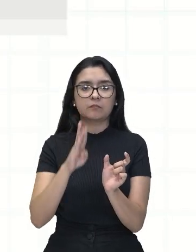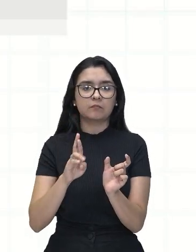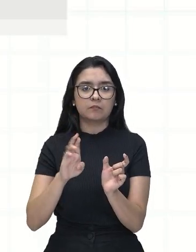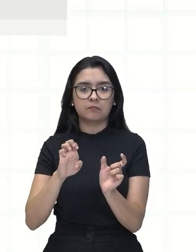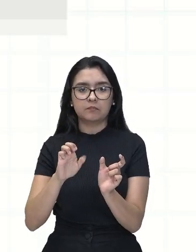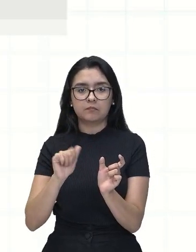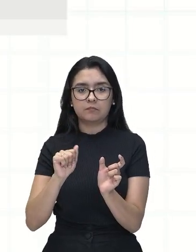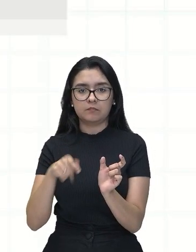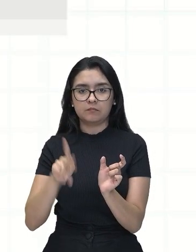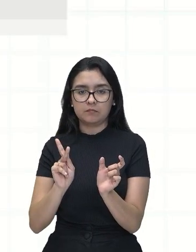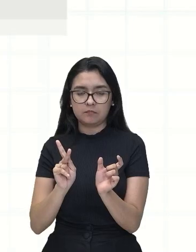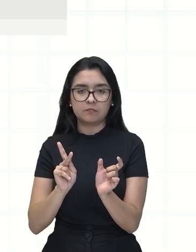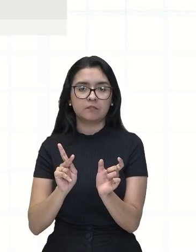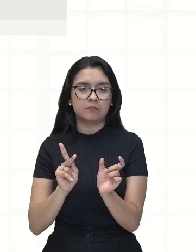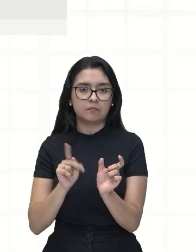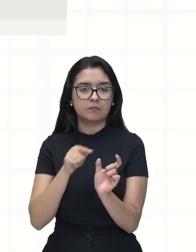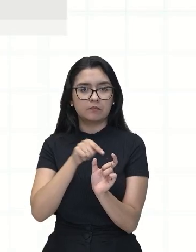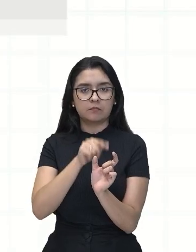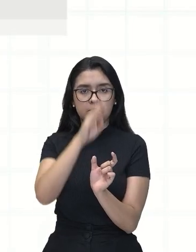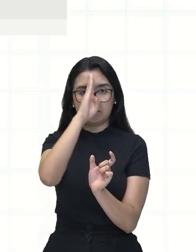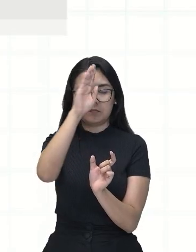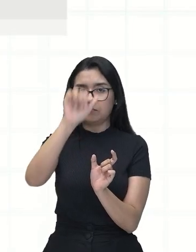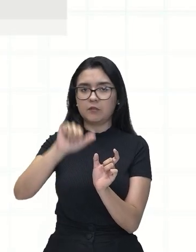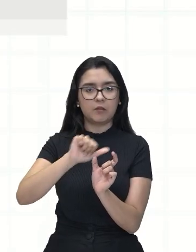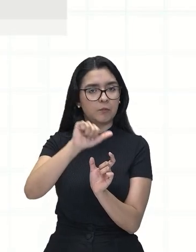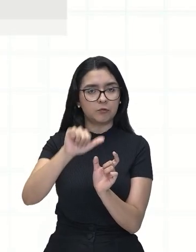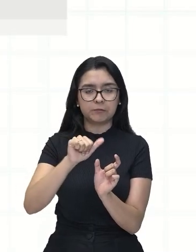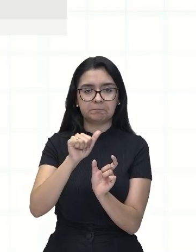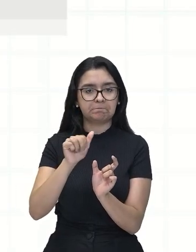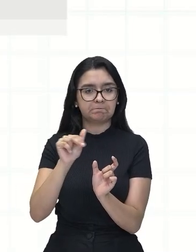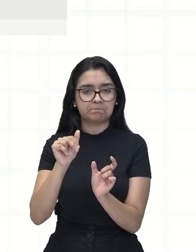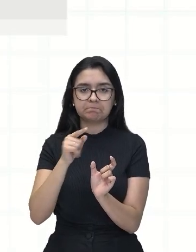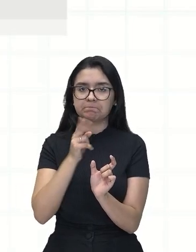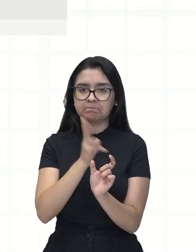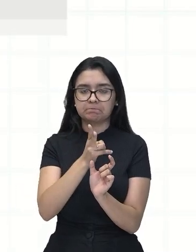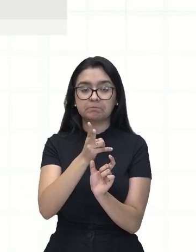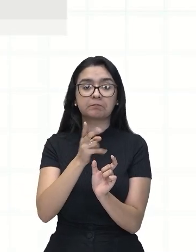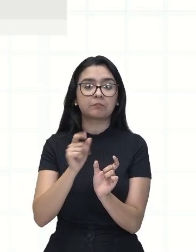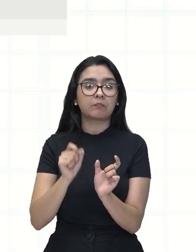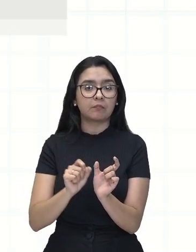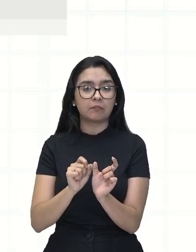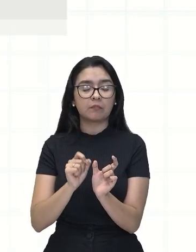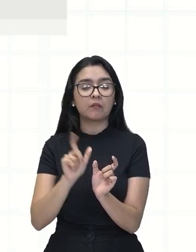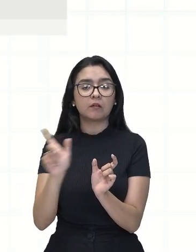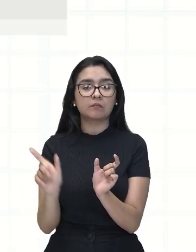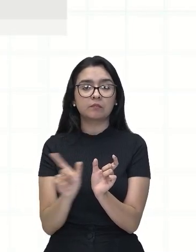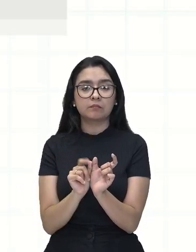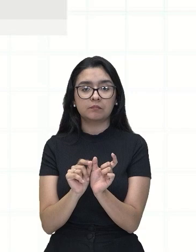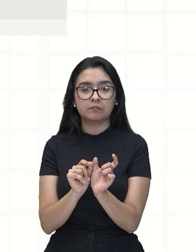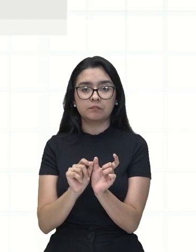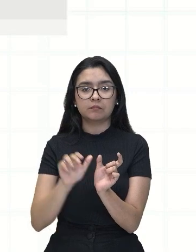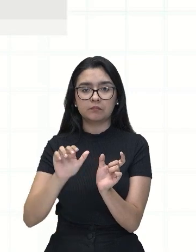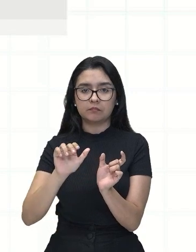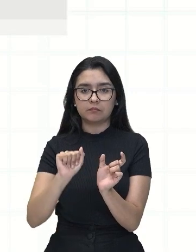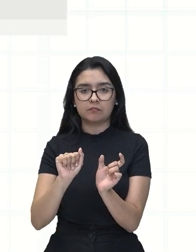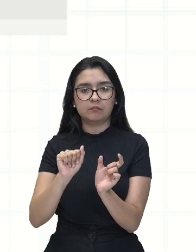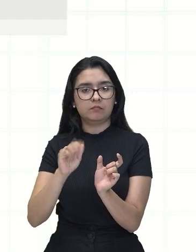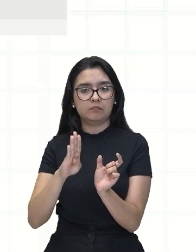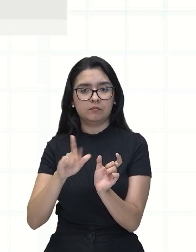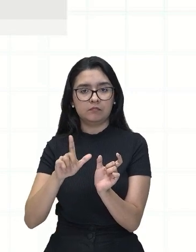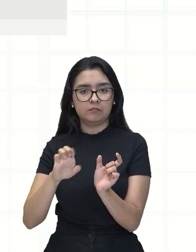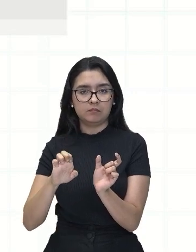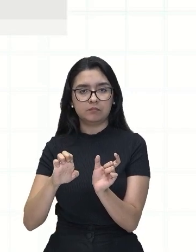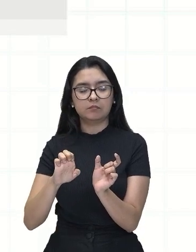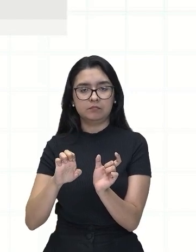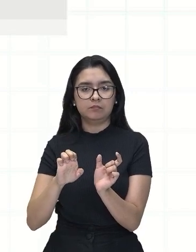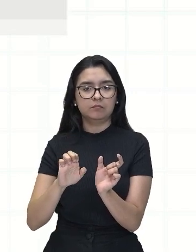nós já vimos, é a parte da palavra que não vai mudar. E aí, nós acrescentamos um sufixo,